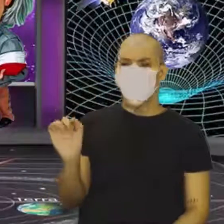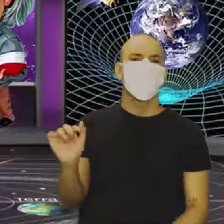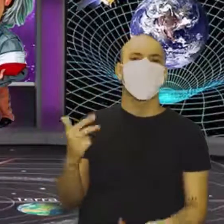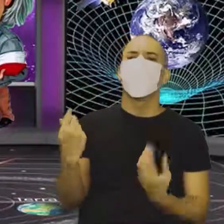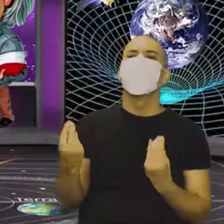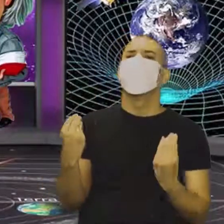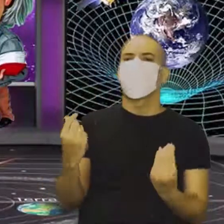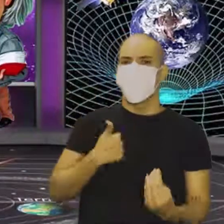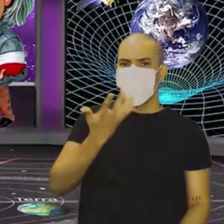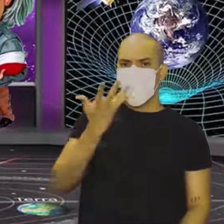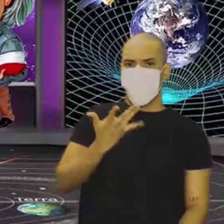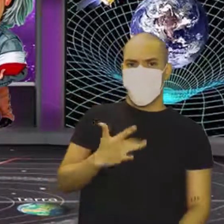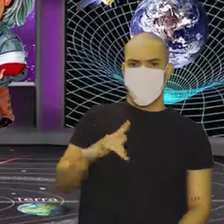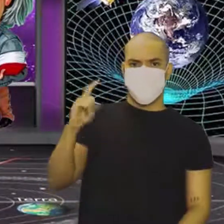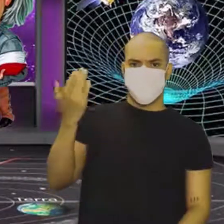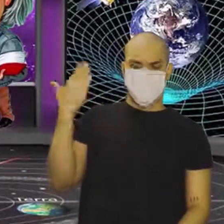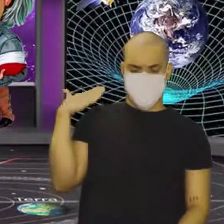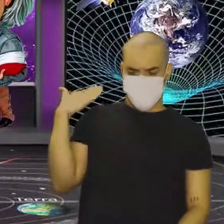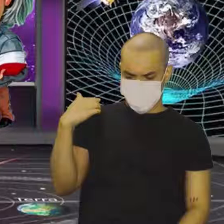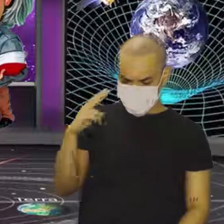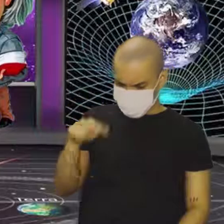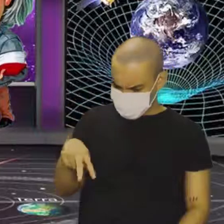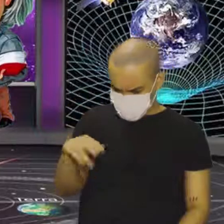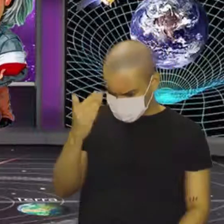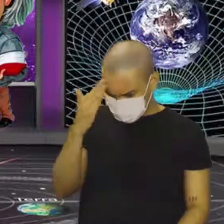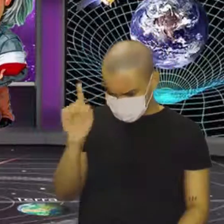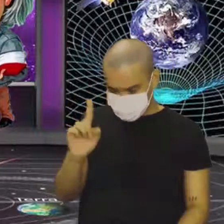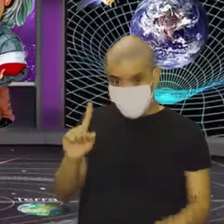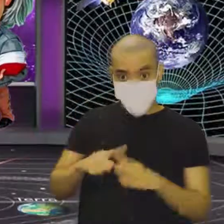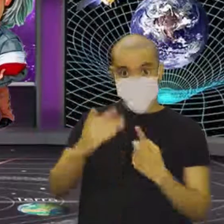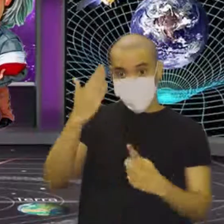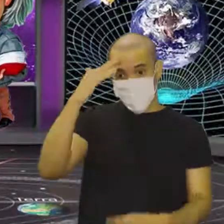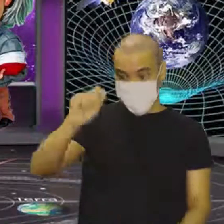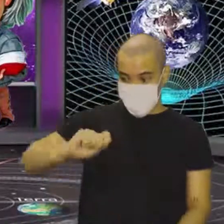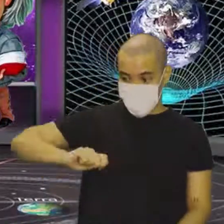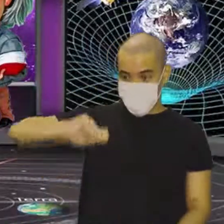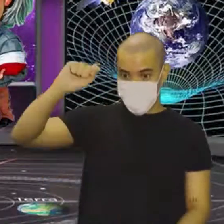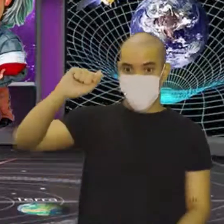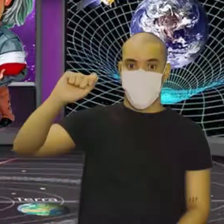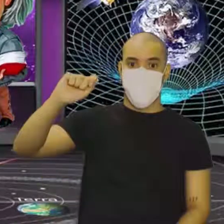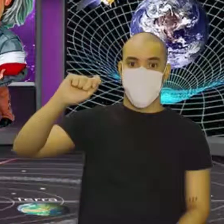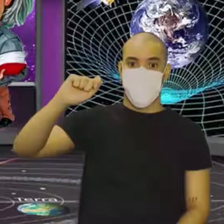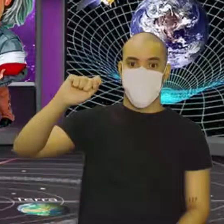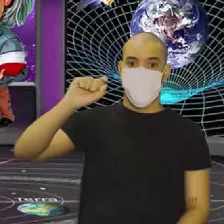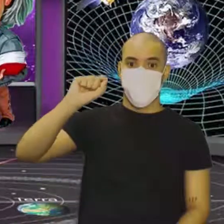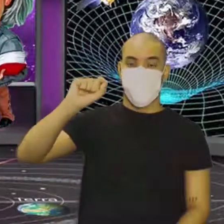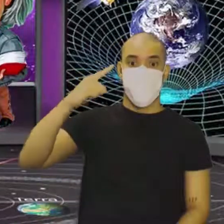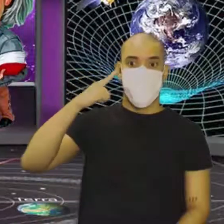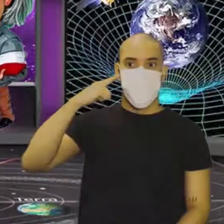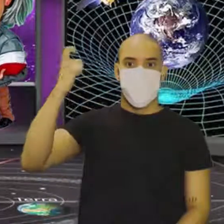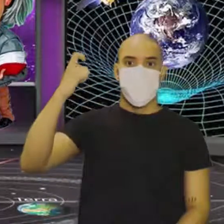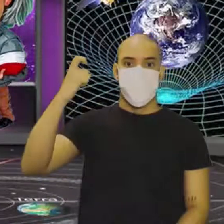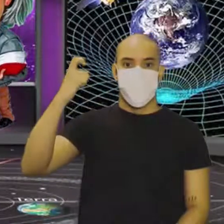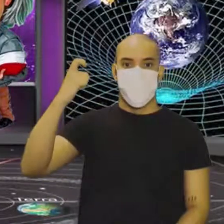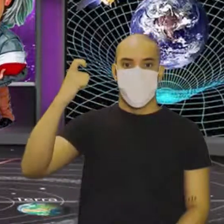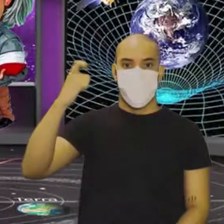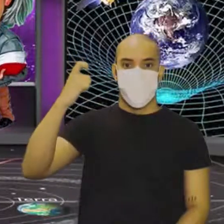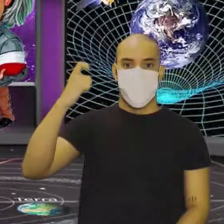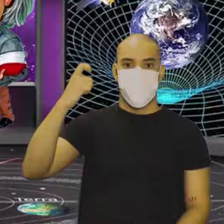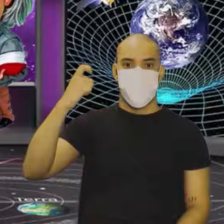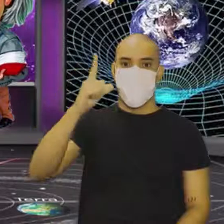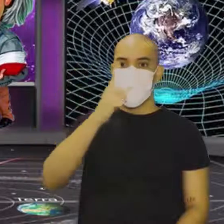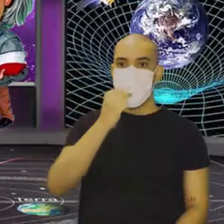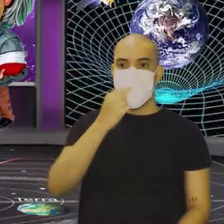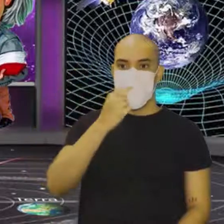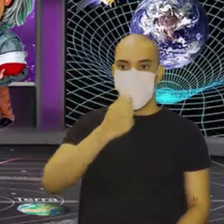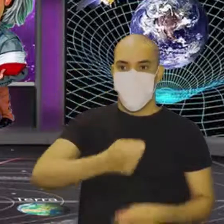né? Quando eu era criança, para que funcionava aquilo. Mas eu sei que se eu apertasse para cima, ia fazer um barulho. Opa, a água está